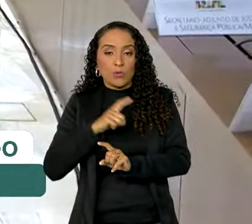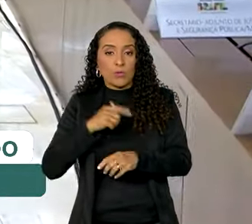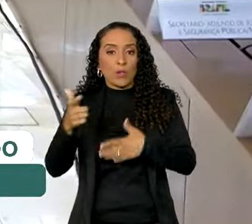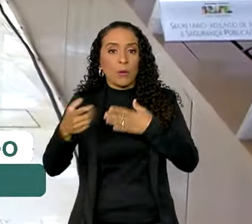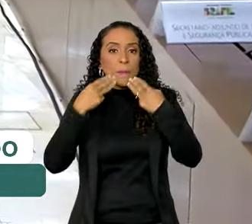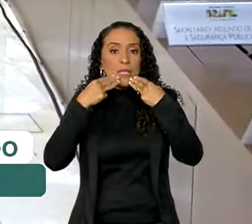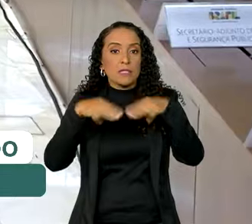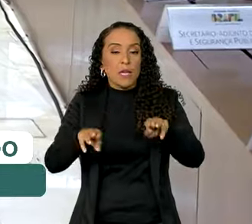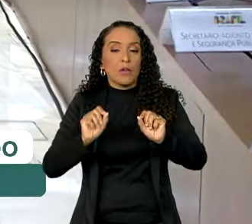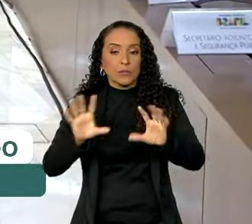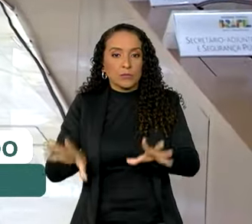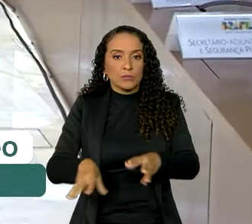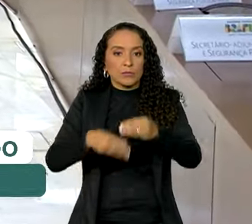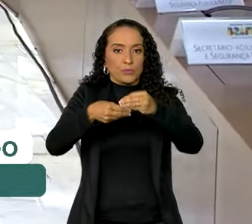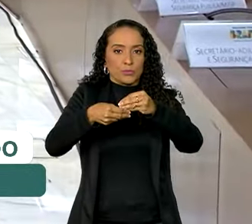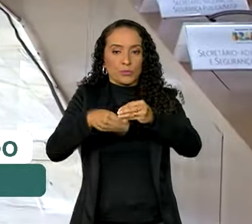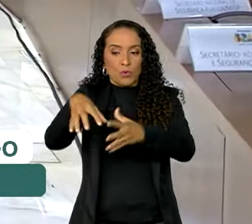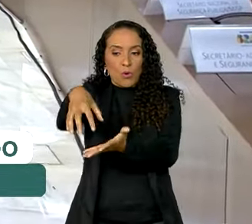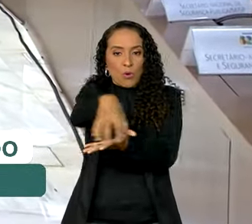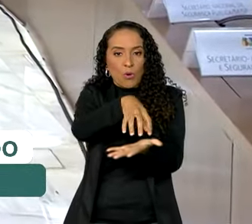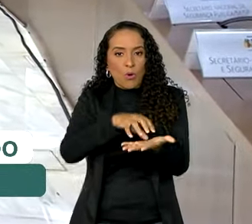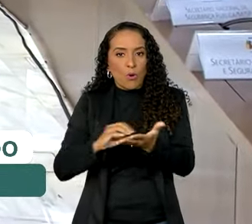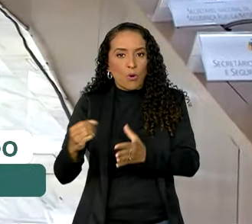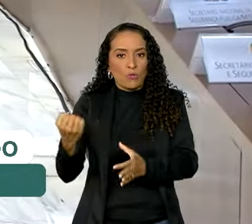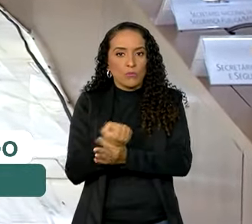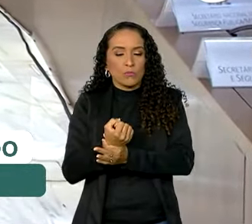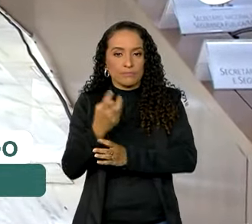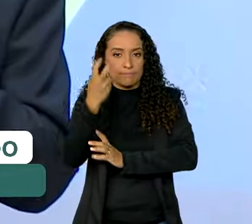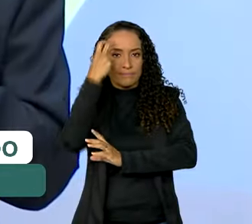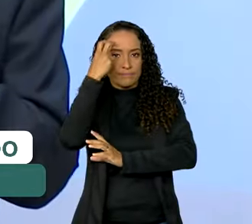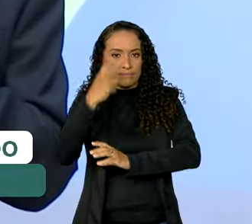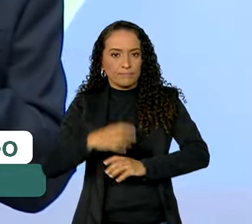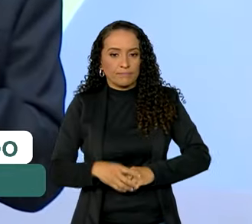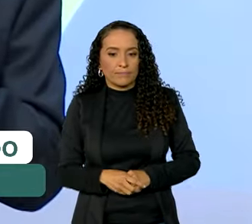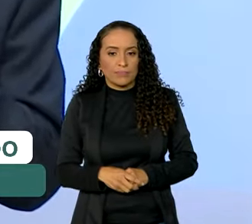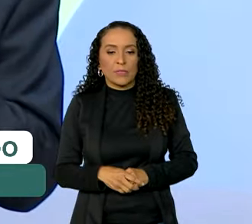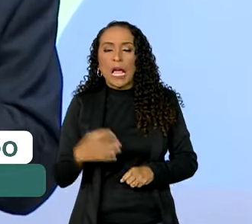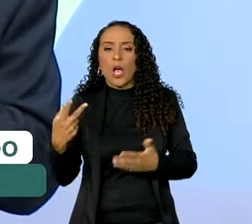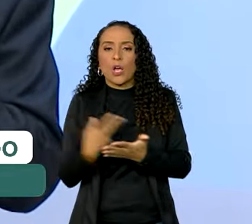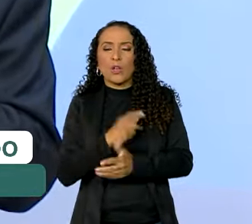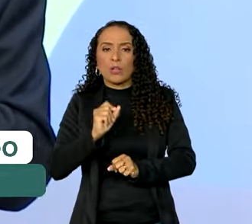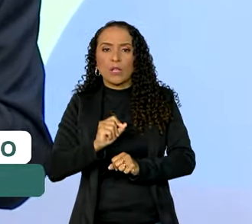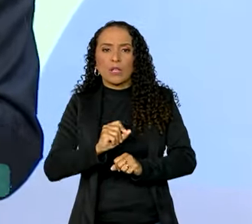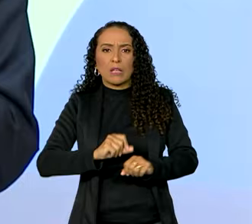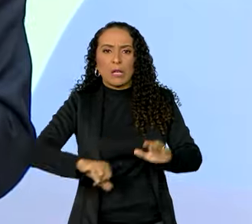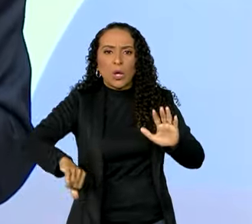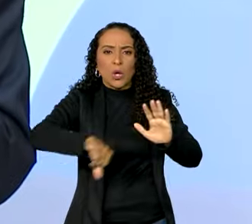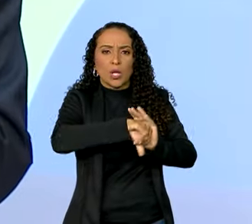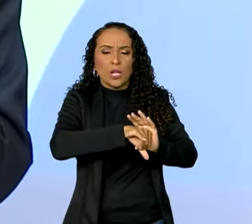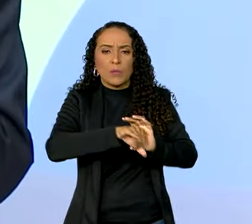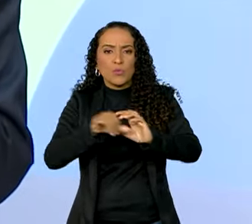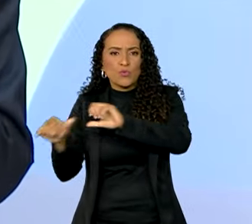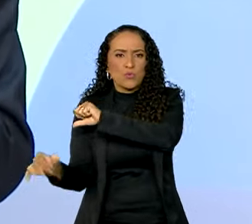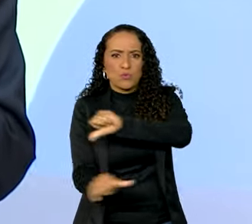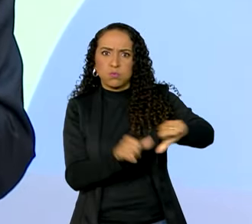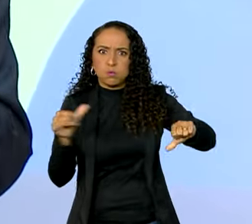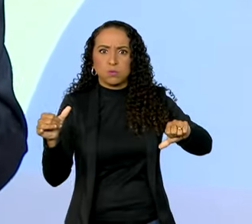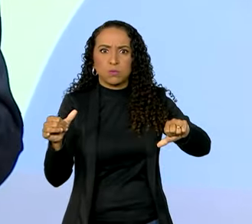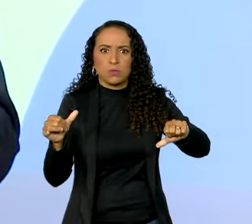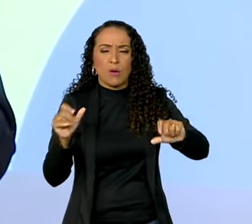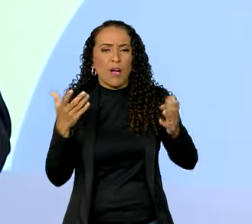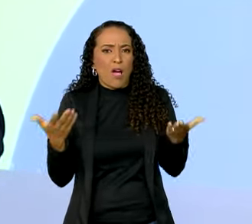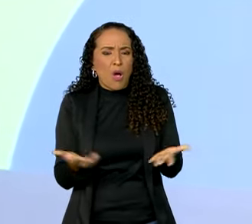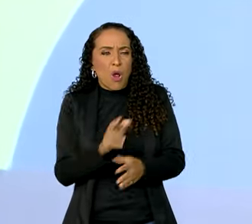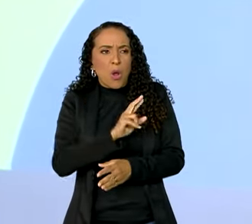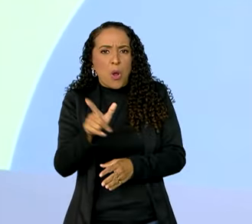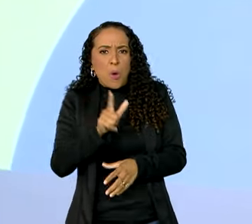missão integrar os órgãos de segurança e inteligência. Ocorre que a criminalidade mudou radicalmente. Ela